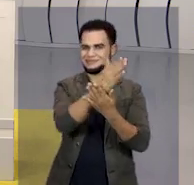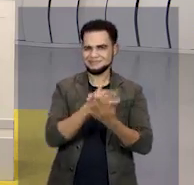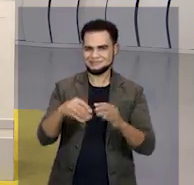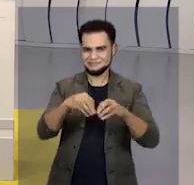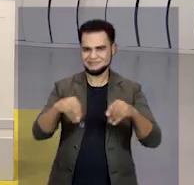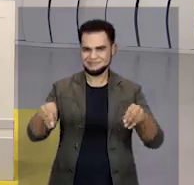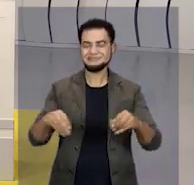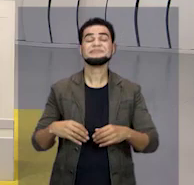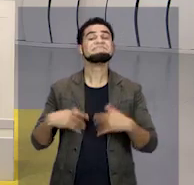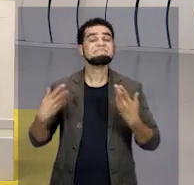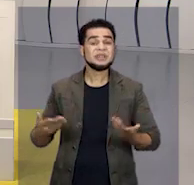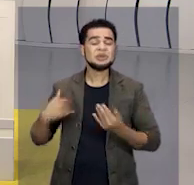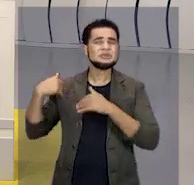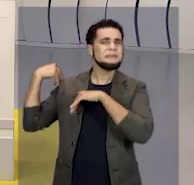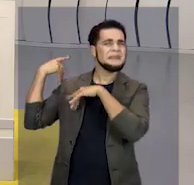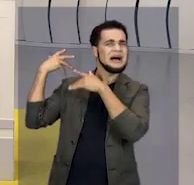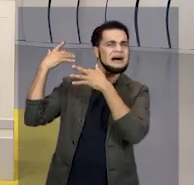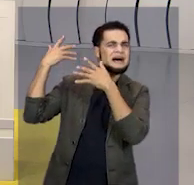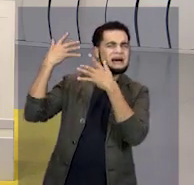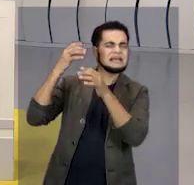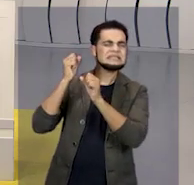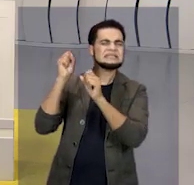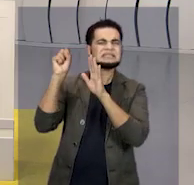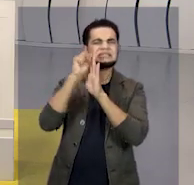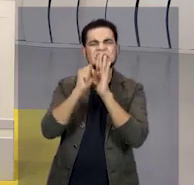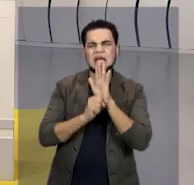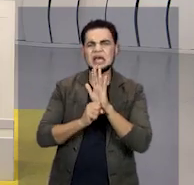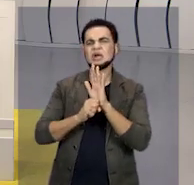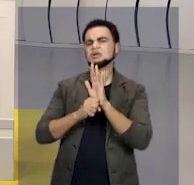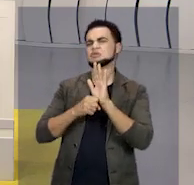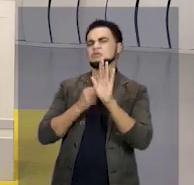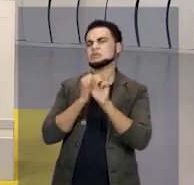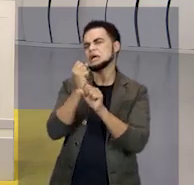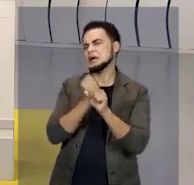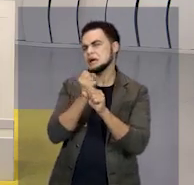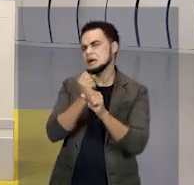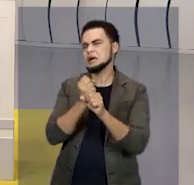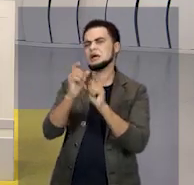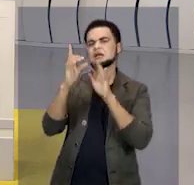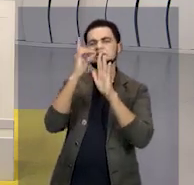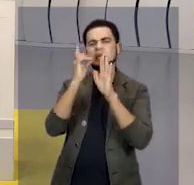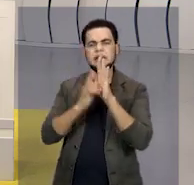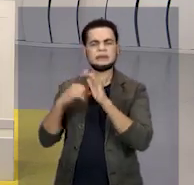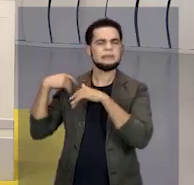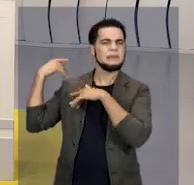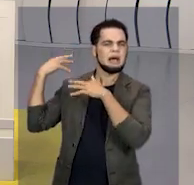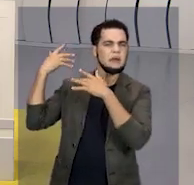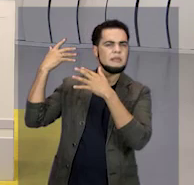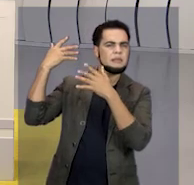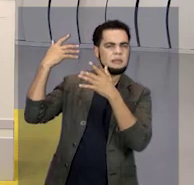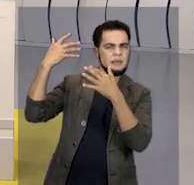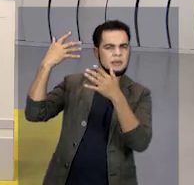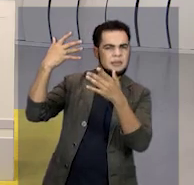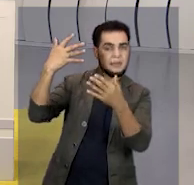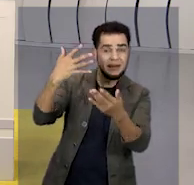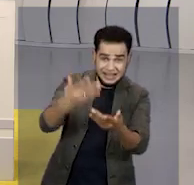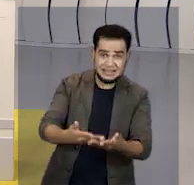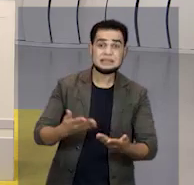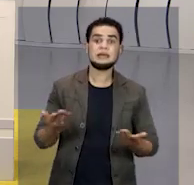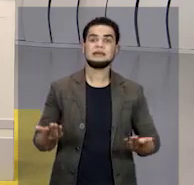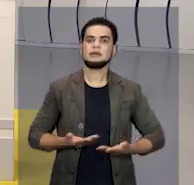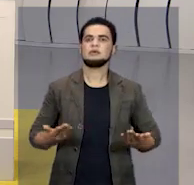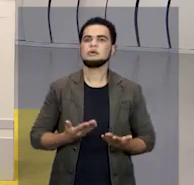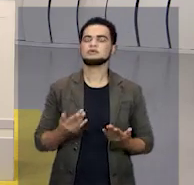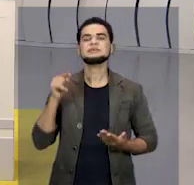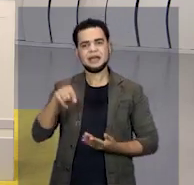Foi trazendo por séculos aí, por décadas, essa problemática. E aí permanece até hoje uma forma de lutar